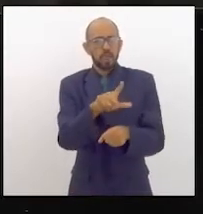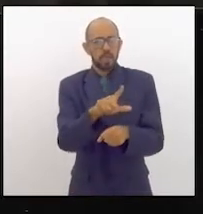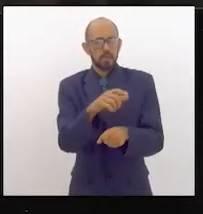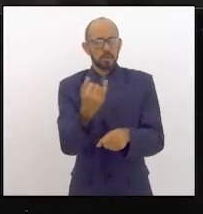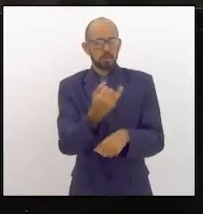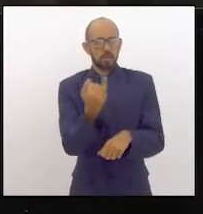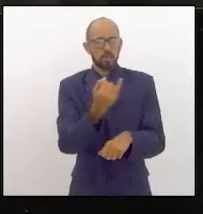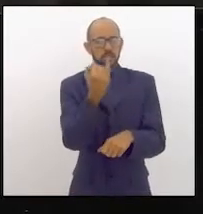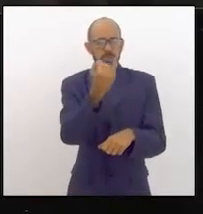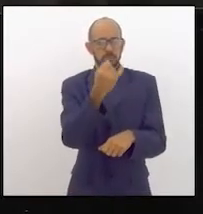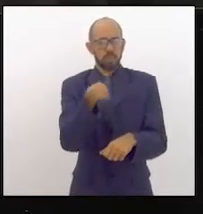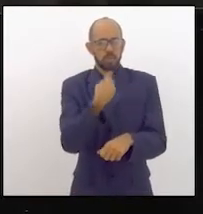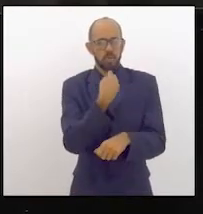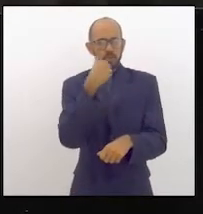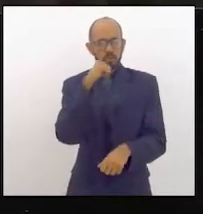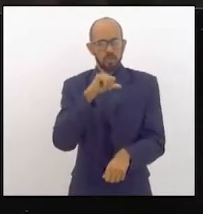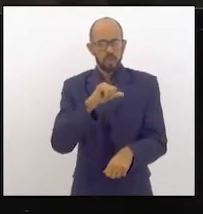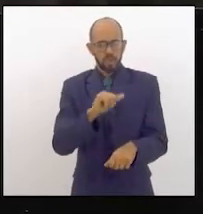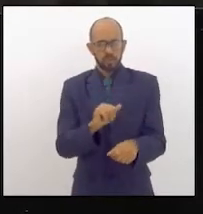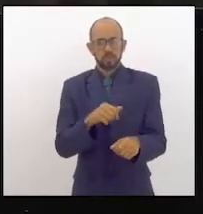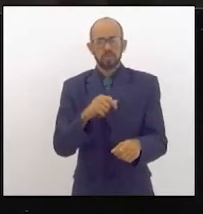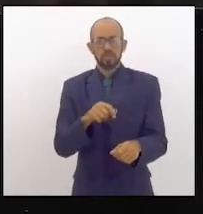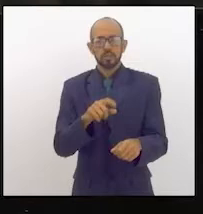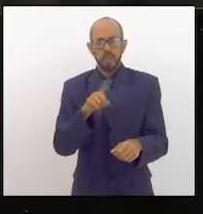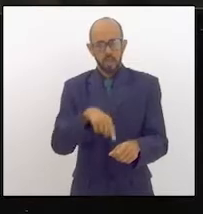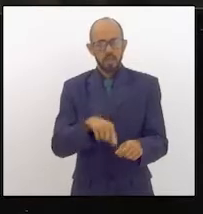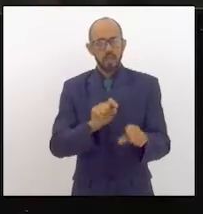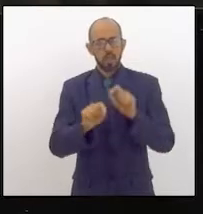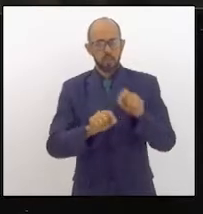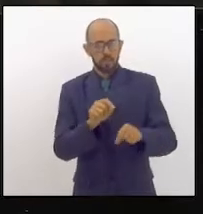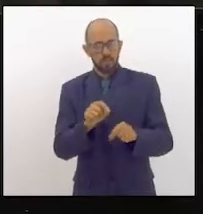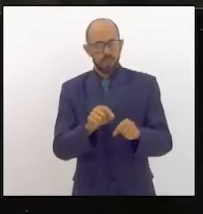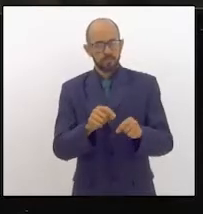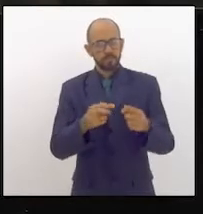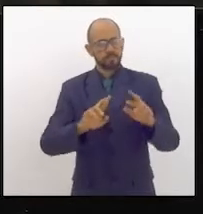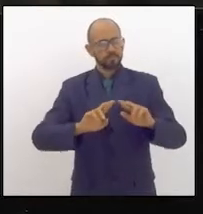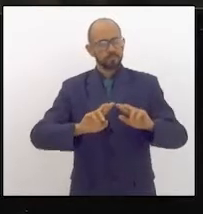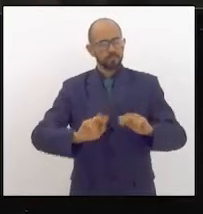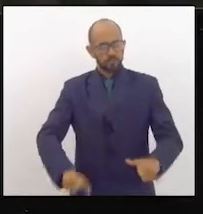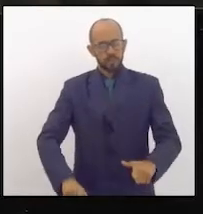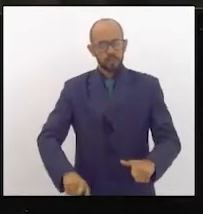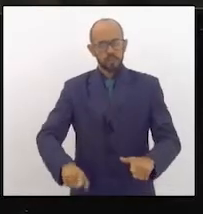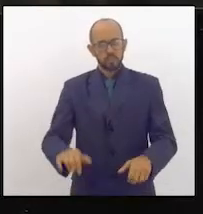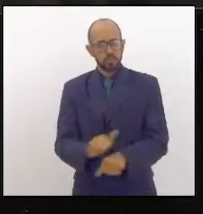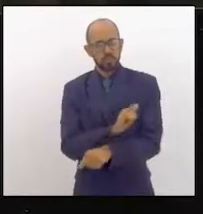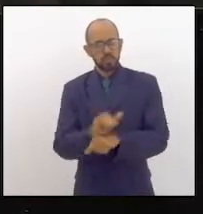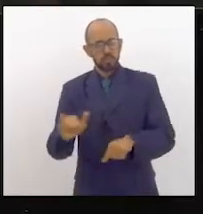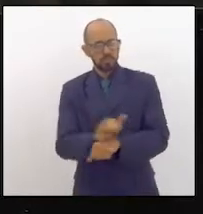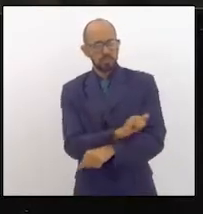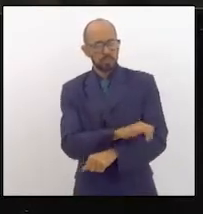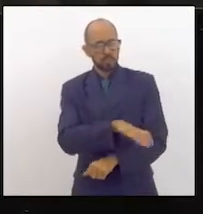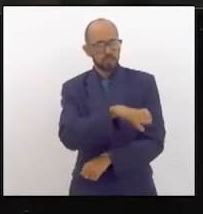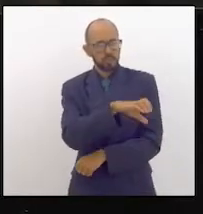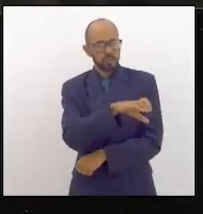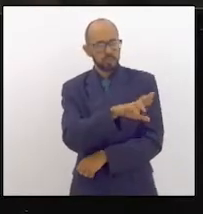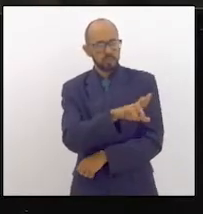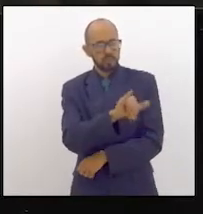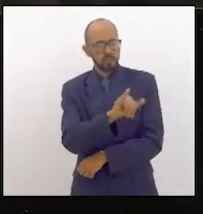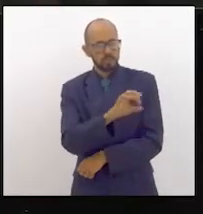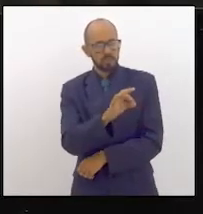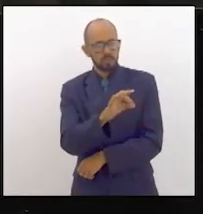importantes para nós mulheres que somos os contrários às manobras de Cristo e lê as